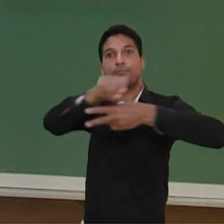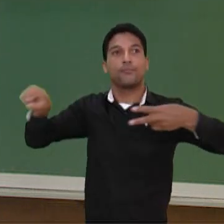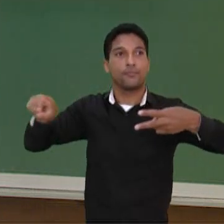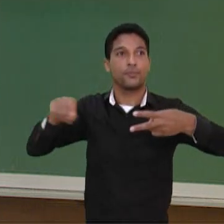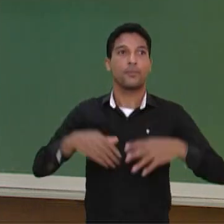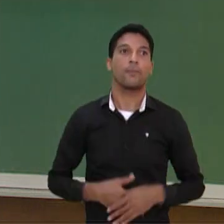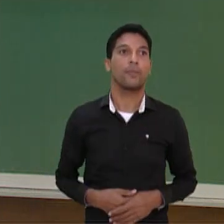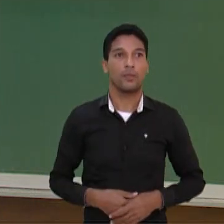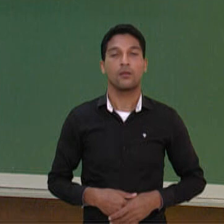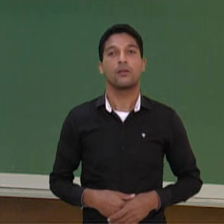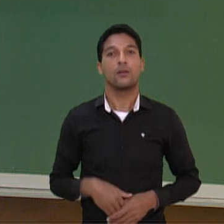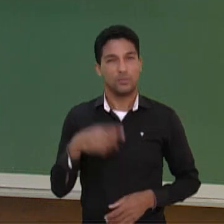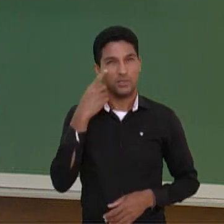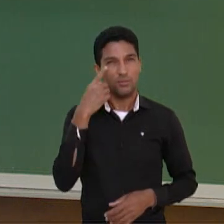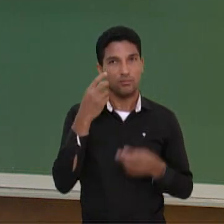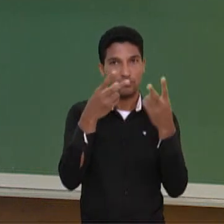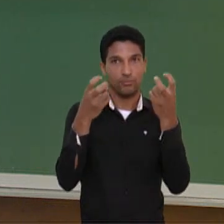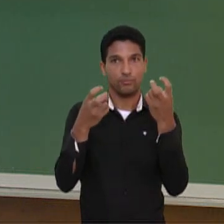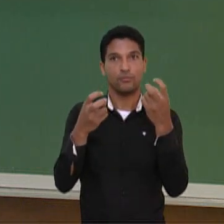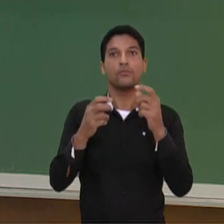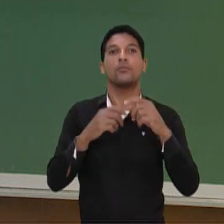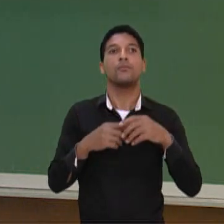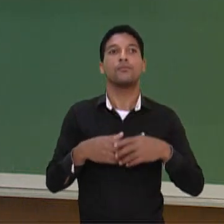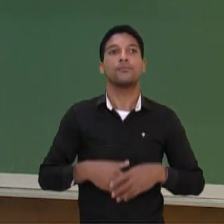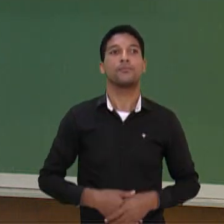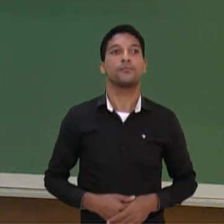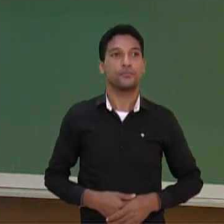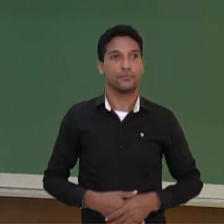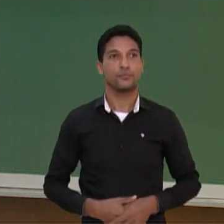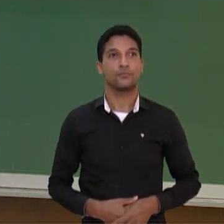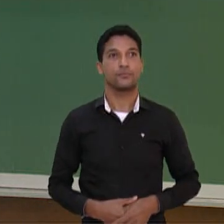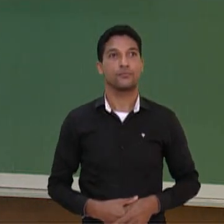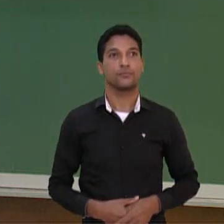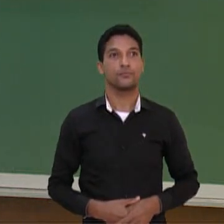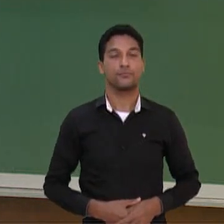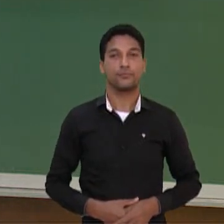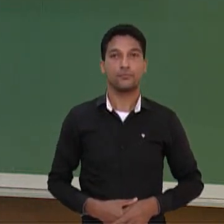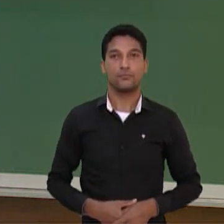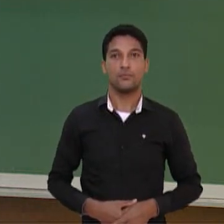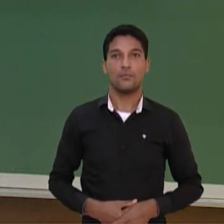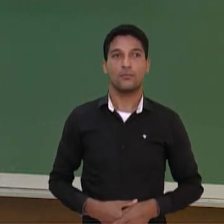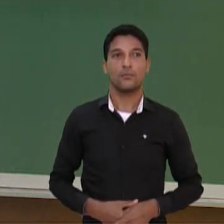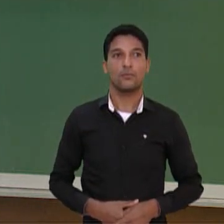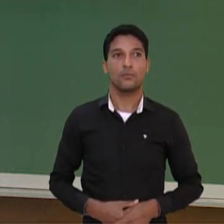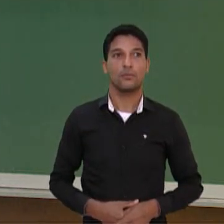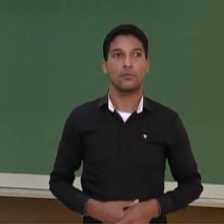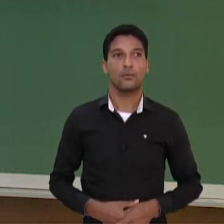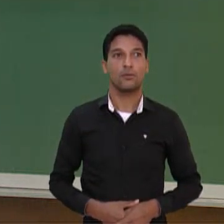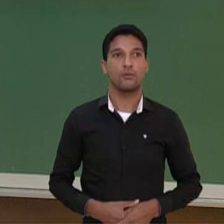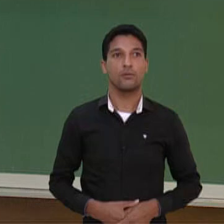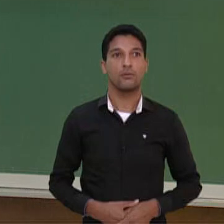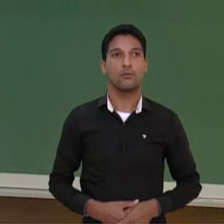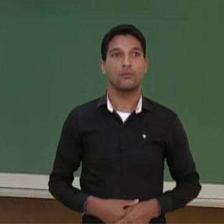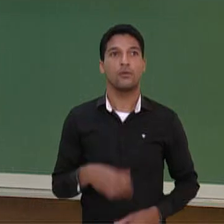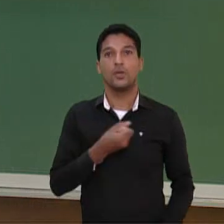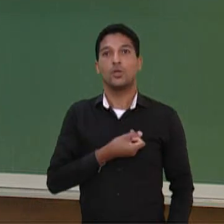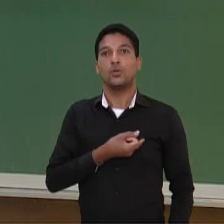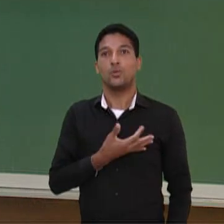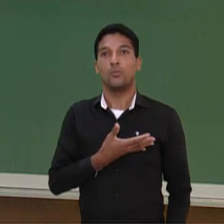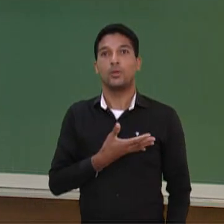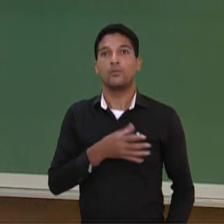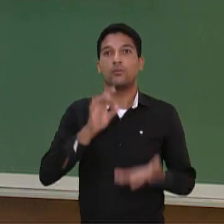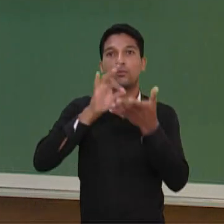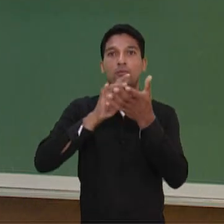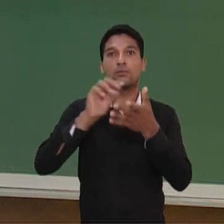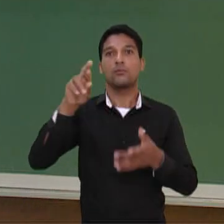que multiplica x ao quadrado, b, o número que multiplica x, e o c não multiplica x e nem x ao quadrado. Números reais, né?